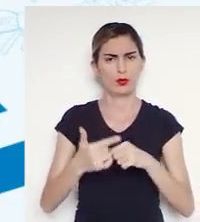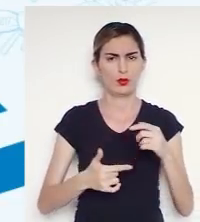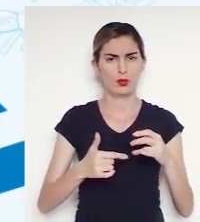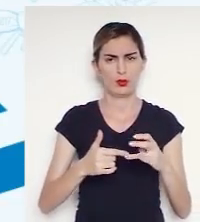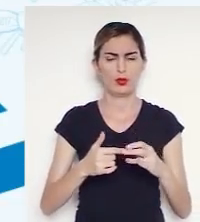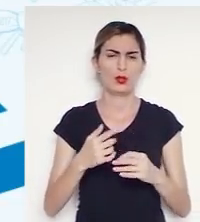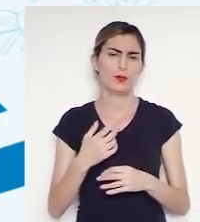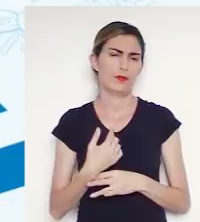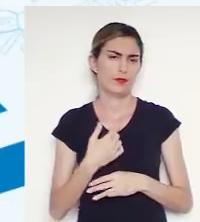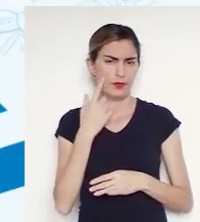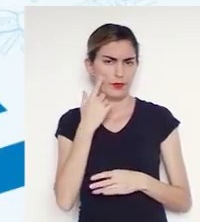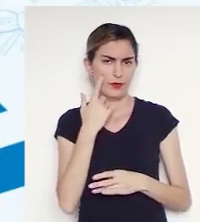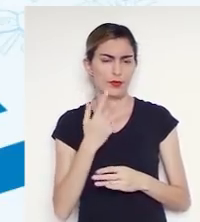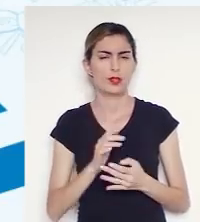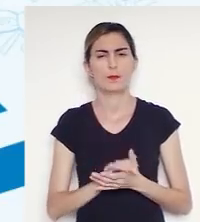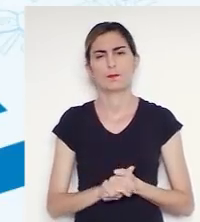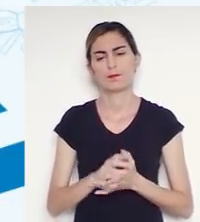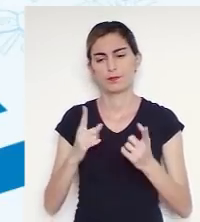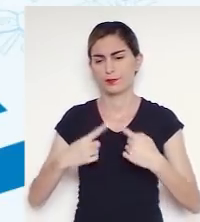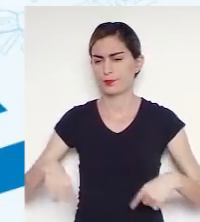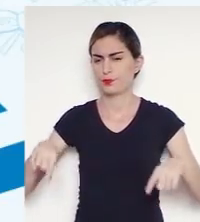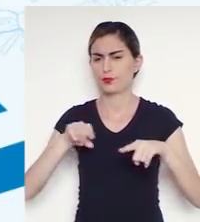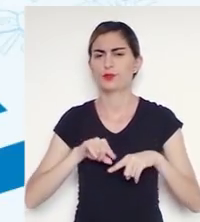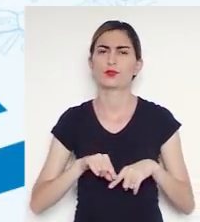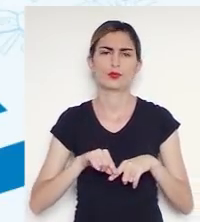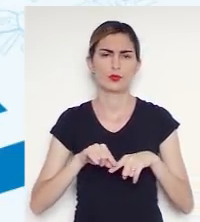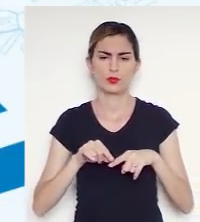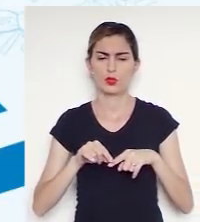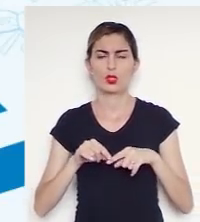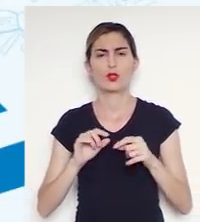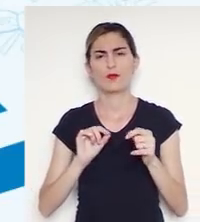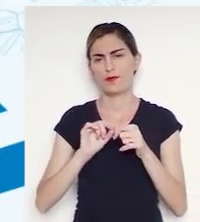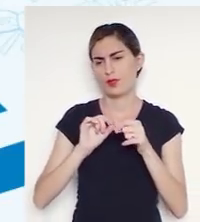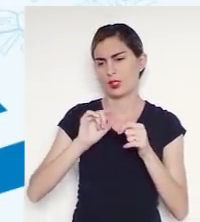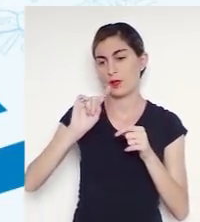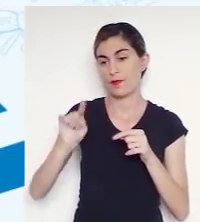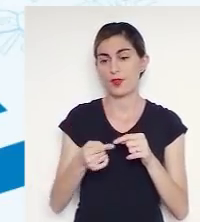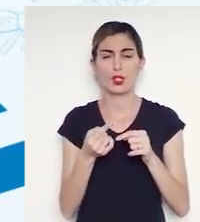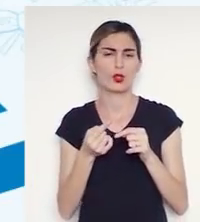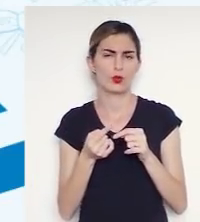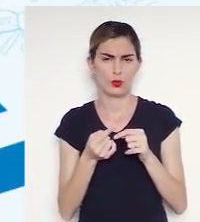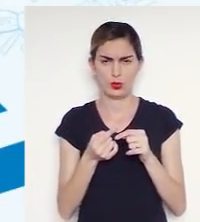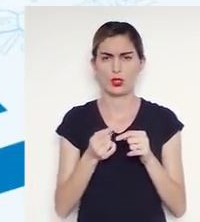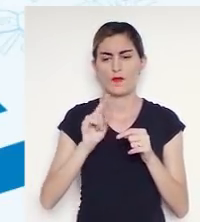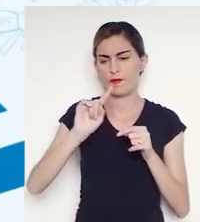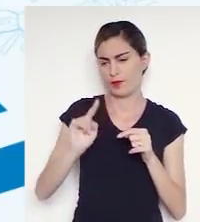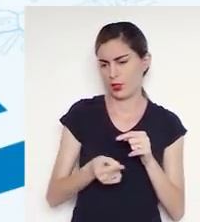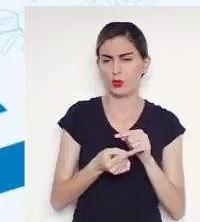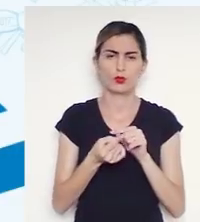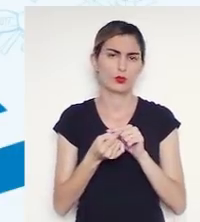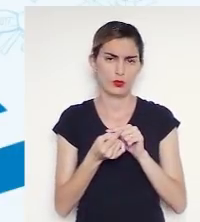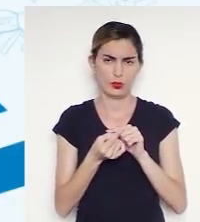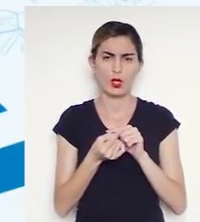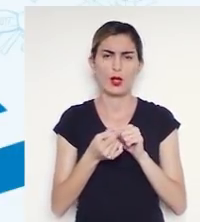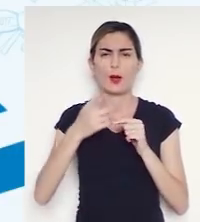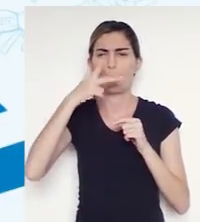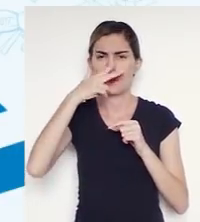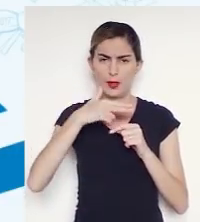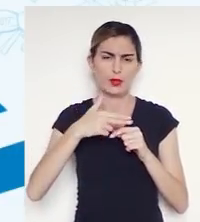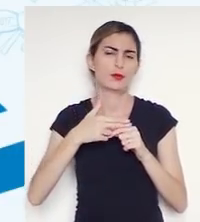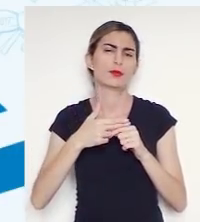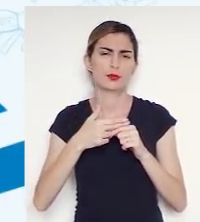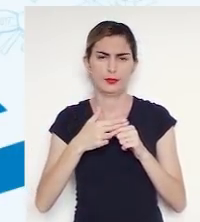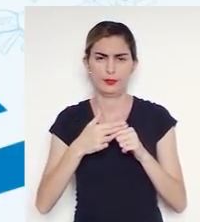com litro, por exemplo, nós iremos movimentar as vírgulas, da